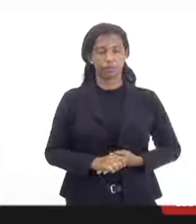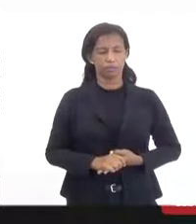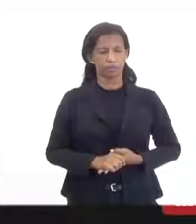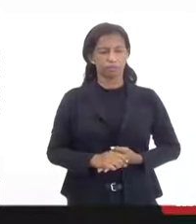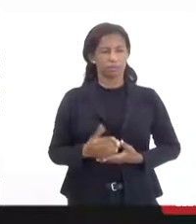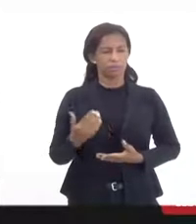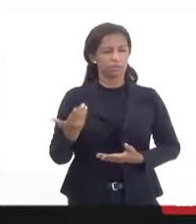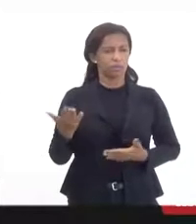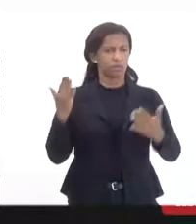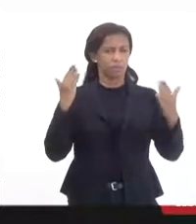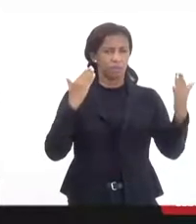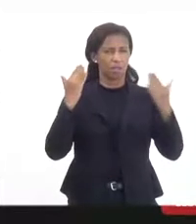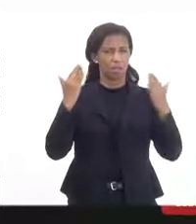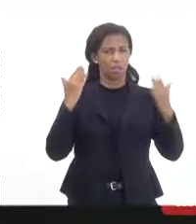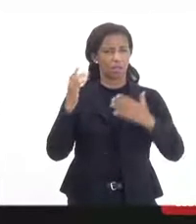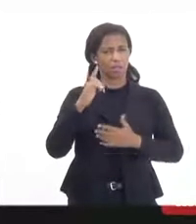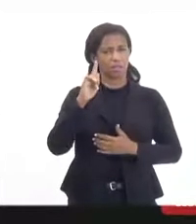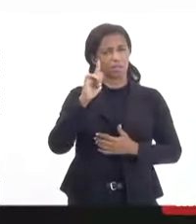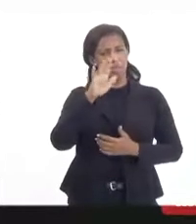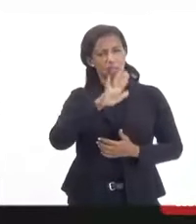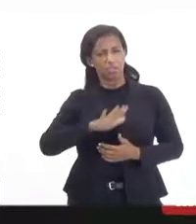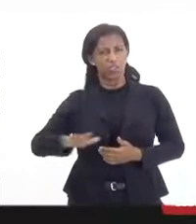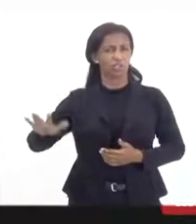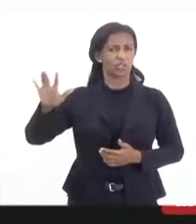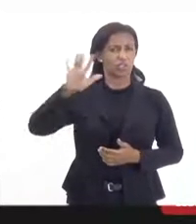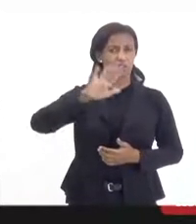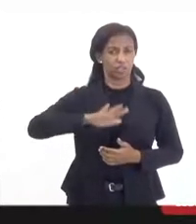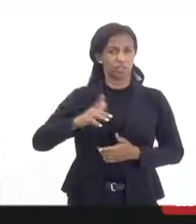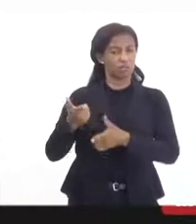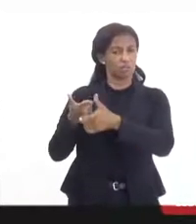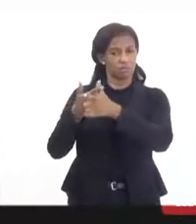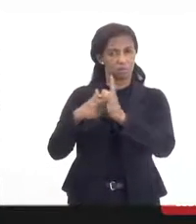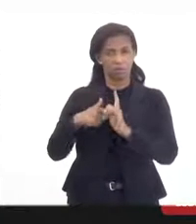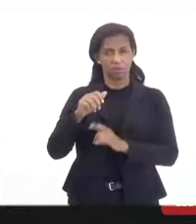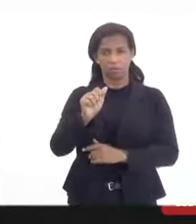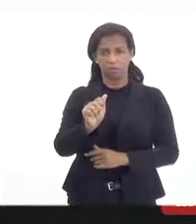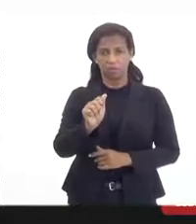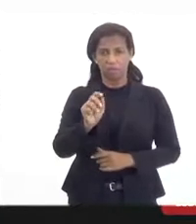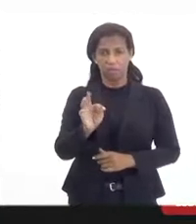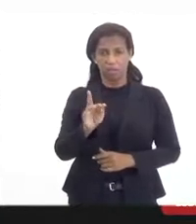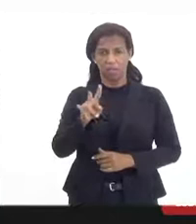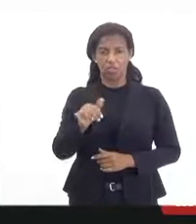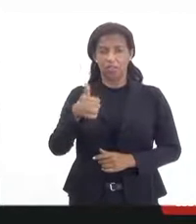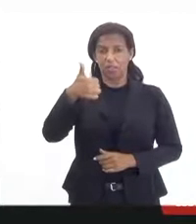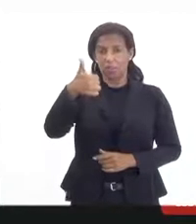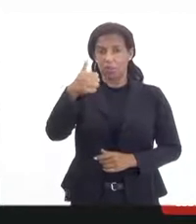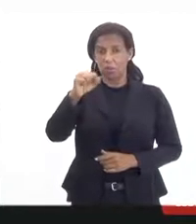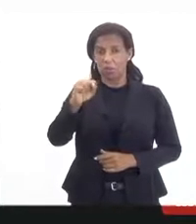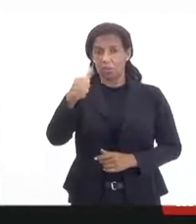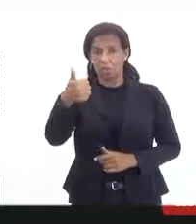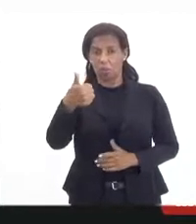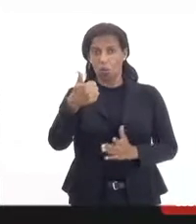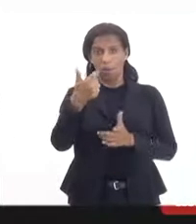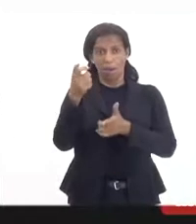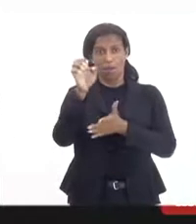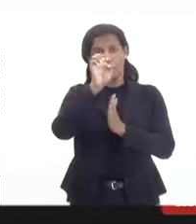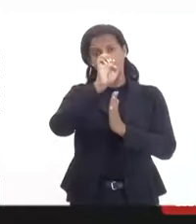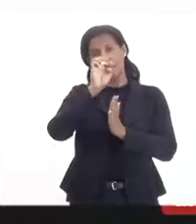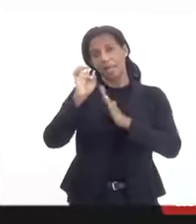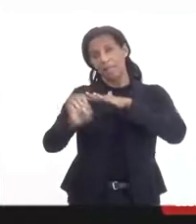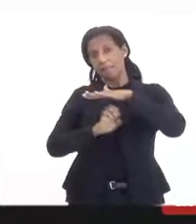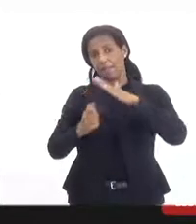Em relação ao panorama geral das certidões de dívida ativa, como eu disse, são 181 certidões, no valor total de